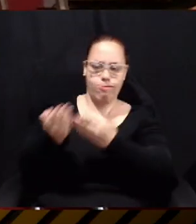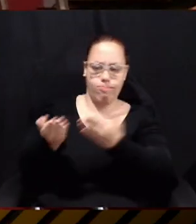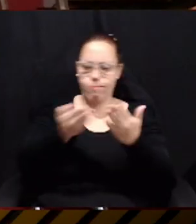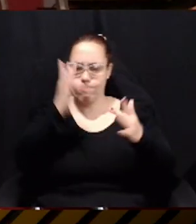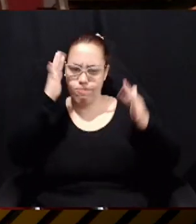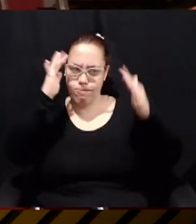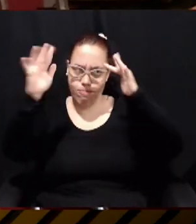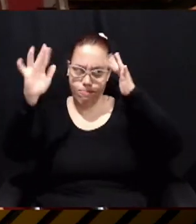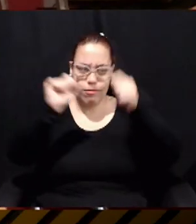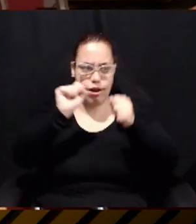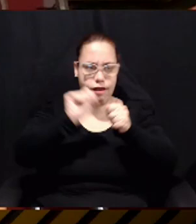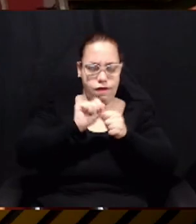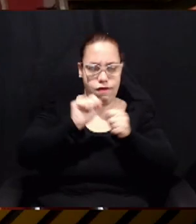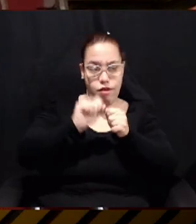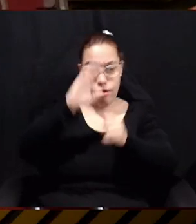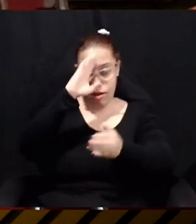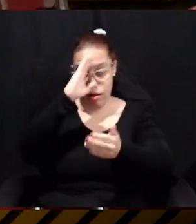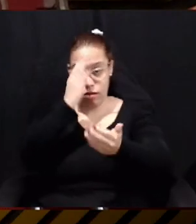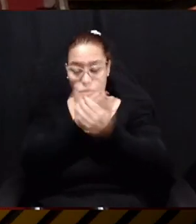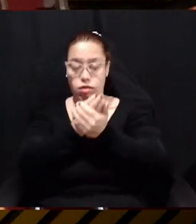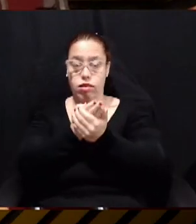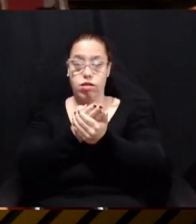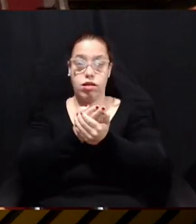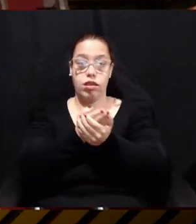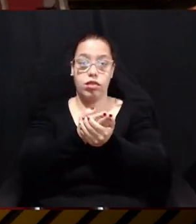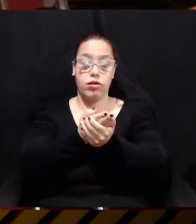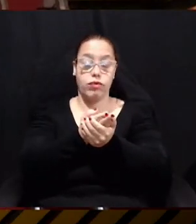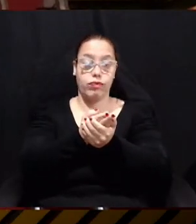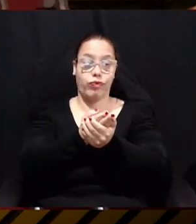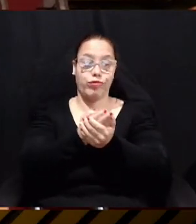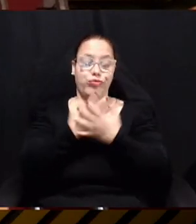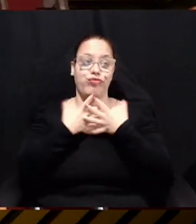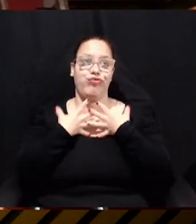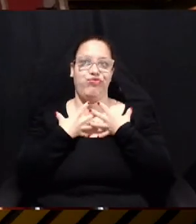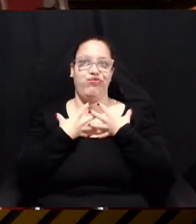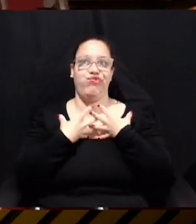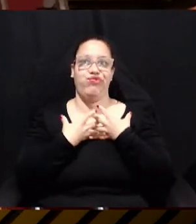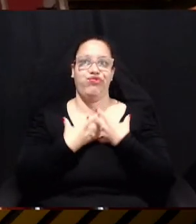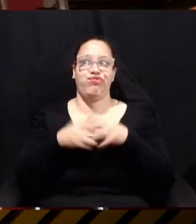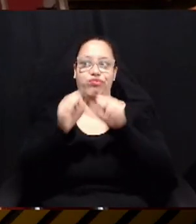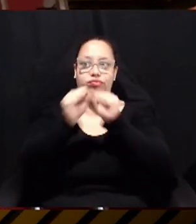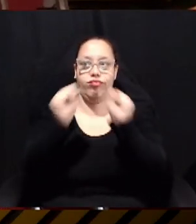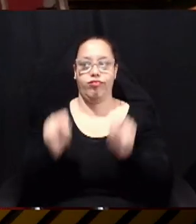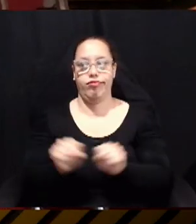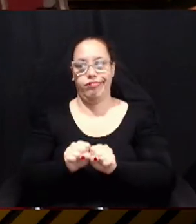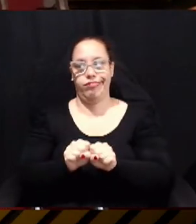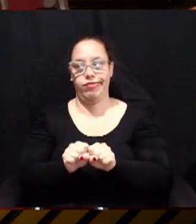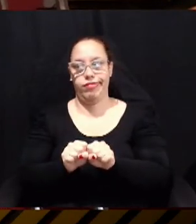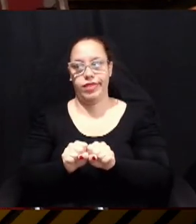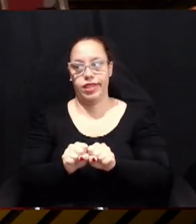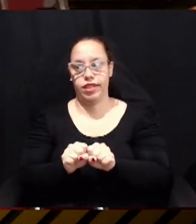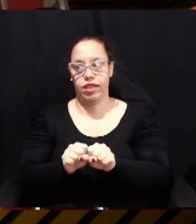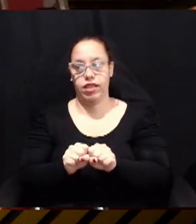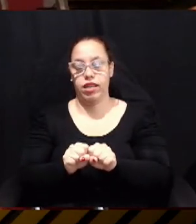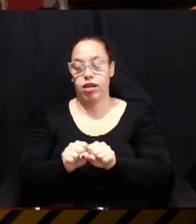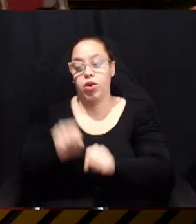coisas que acreditam, mas que muitas vezes são engolidas ali pelo sistema. Acaba sendo, por um lado sim, porque acaba sendo a terapia dela,